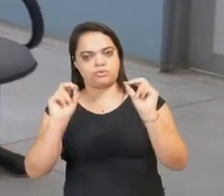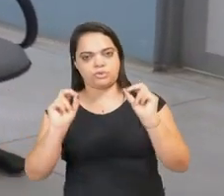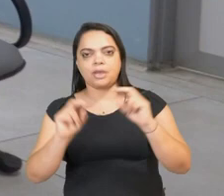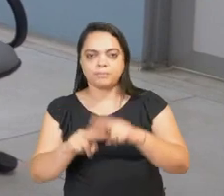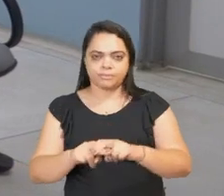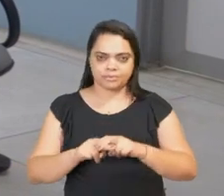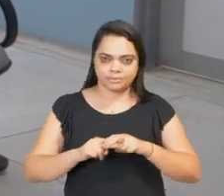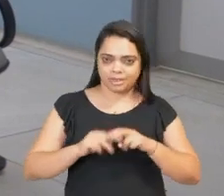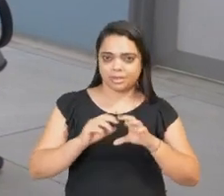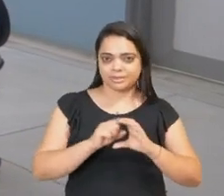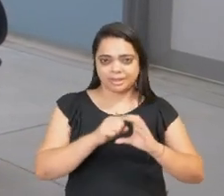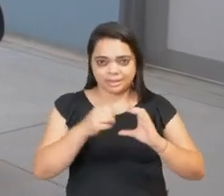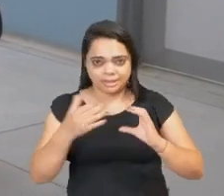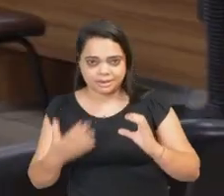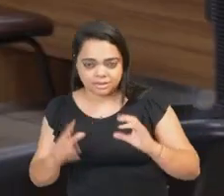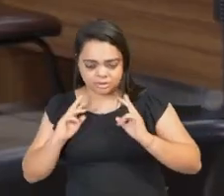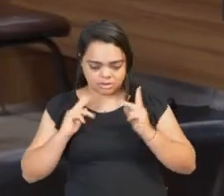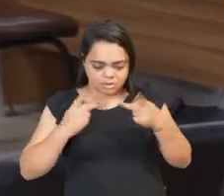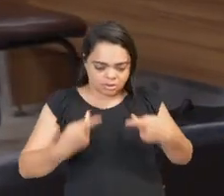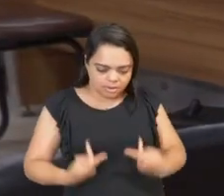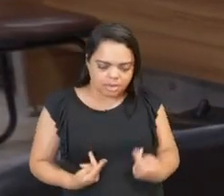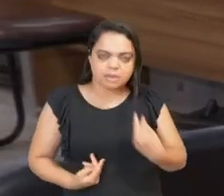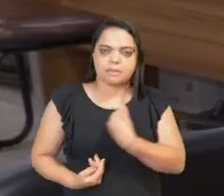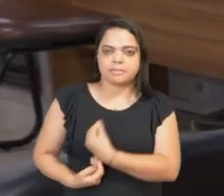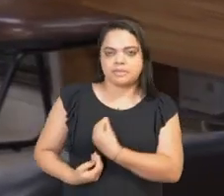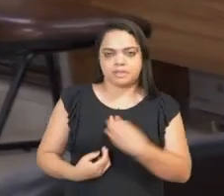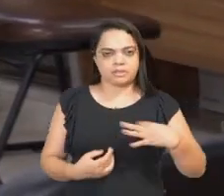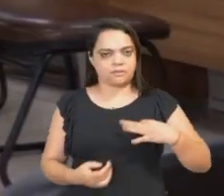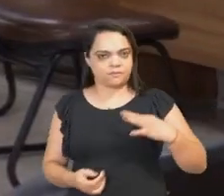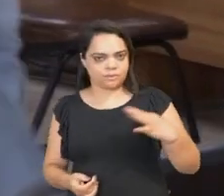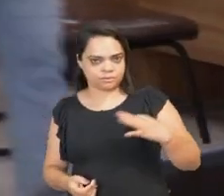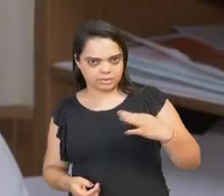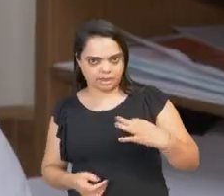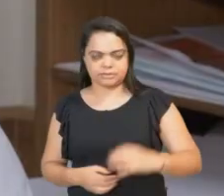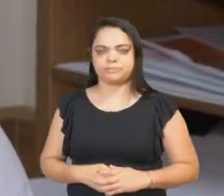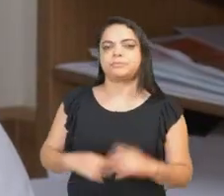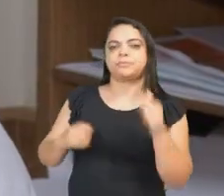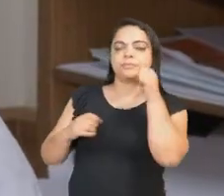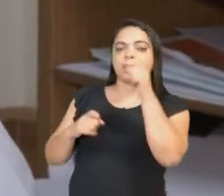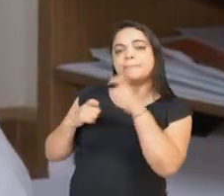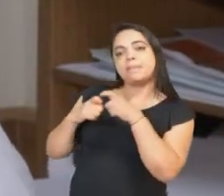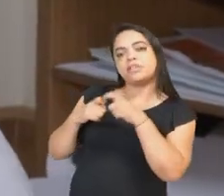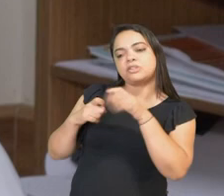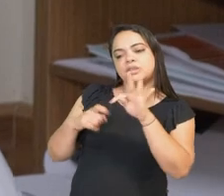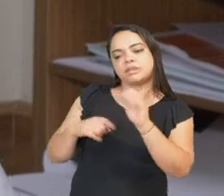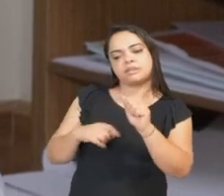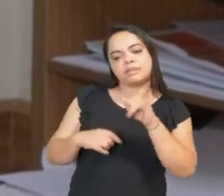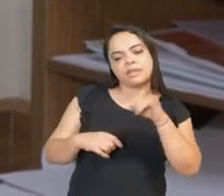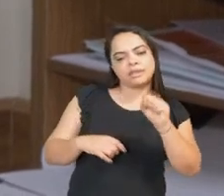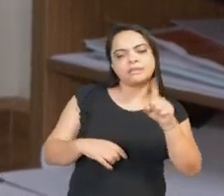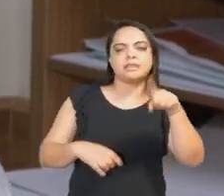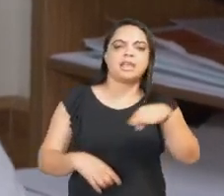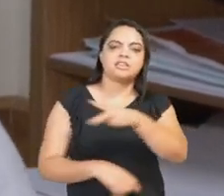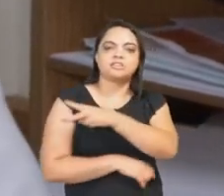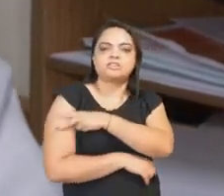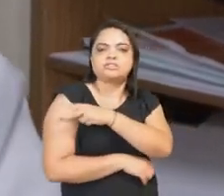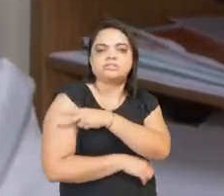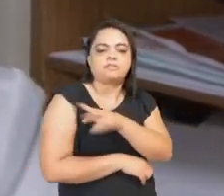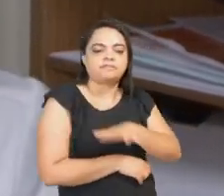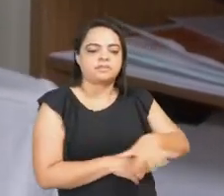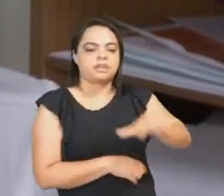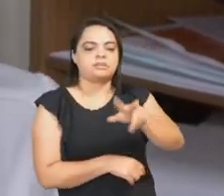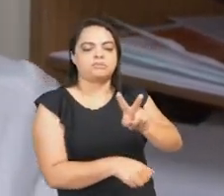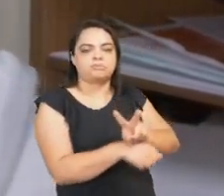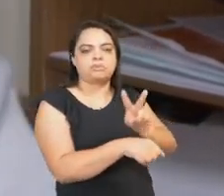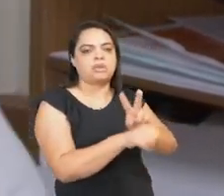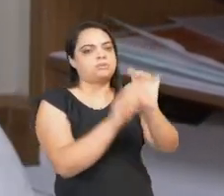destacam por seu caráter humanizado e pela presença de voluntários a médica Thais Rezende é chefe do setor